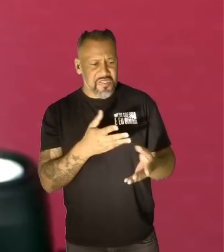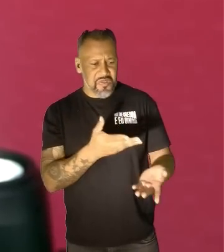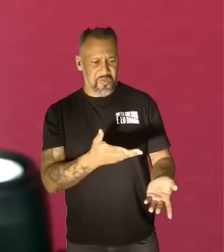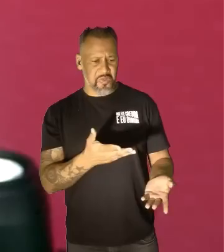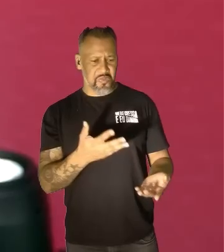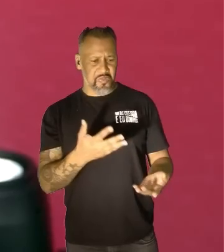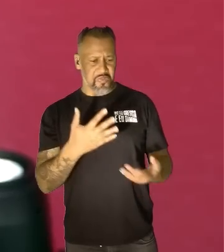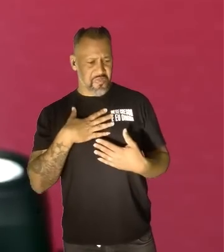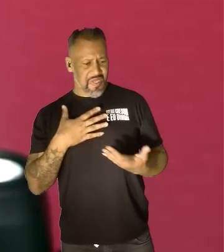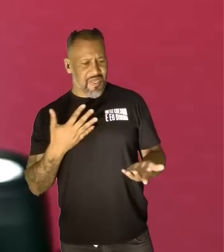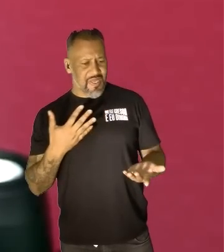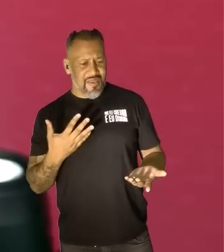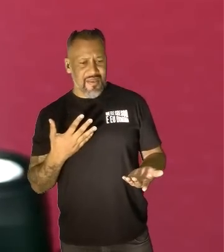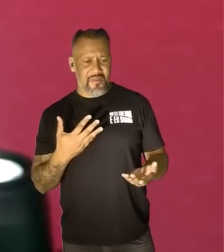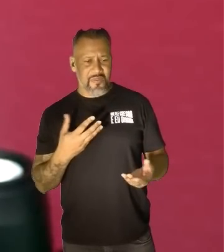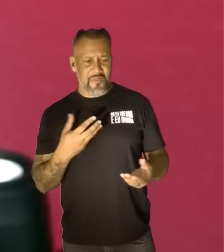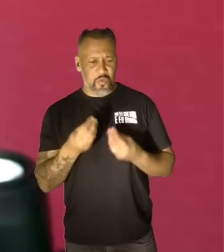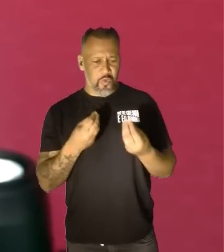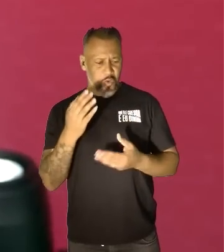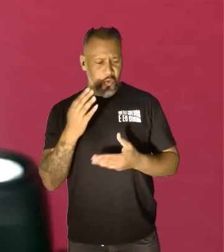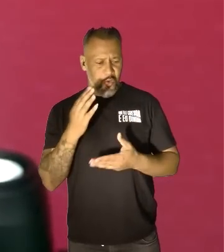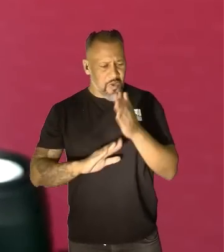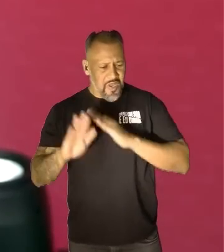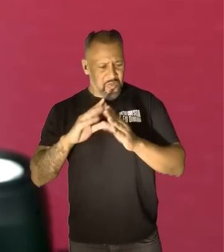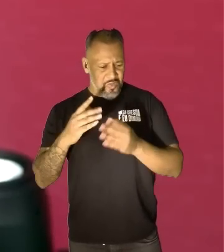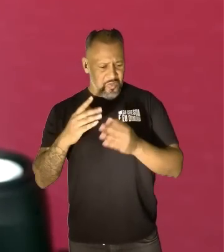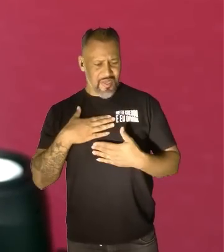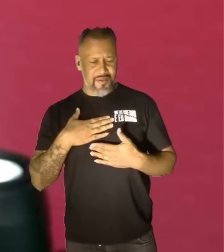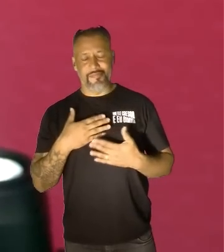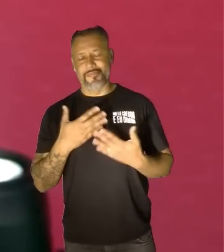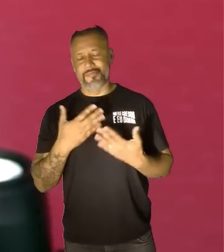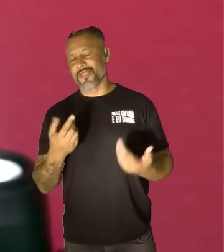ensinou como é que me adora, eu vou ensinar,